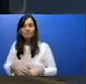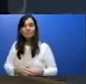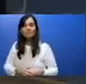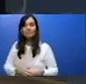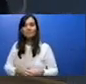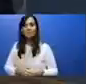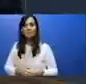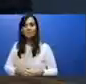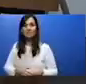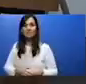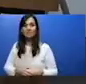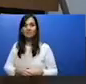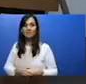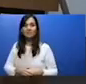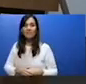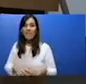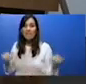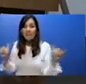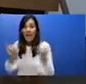circunflexo.